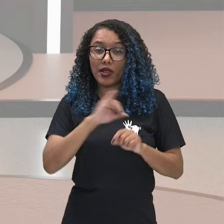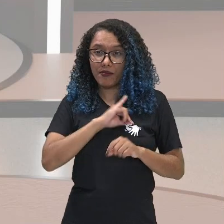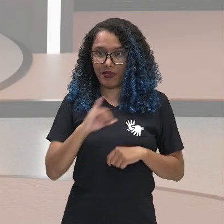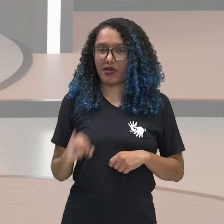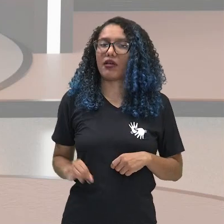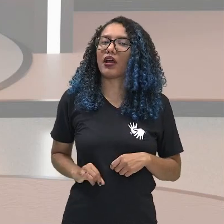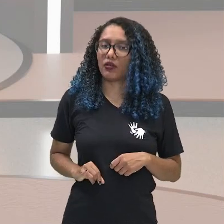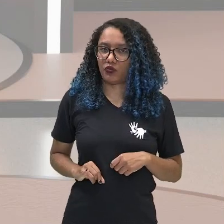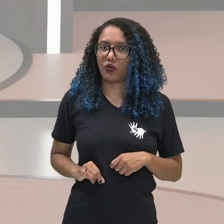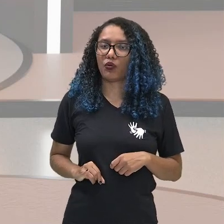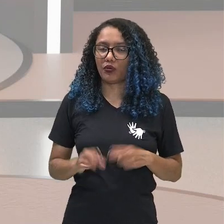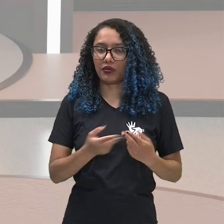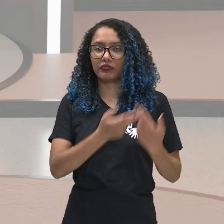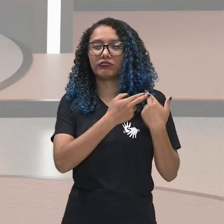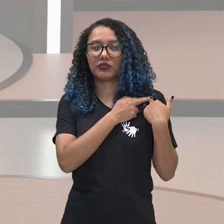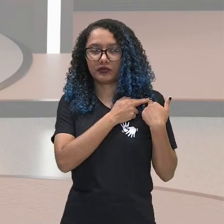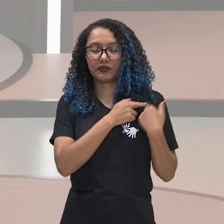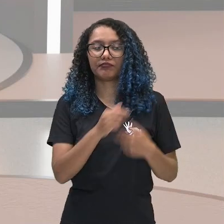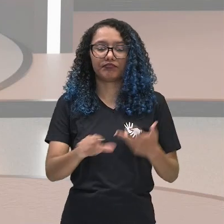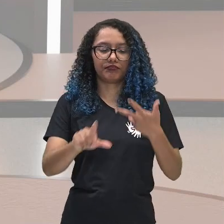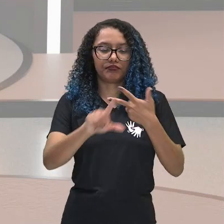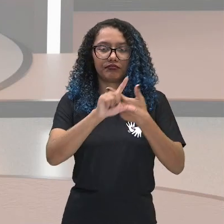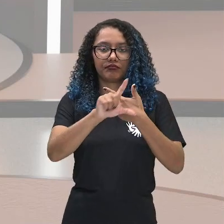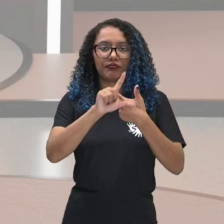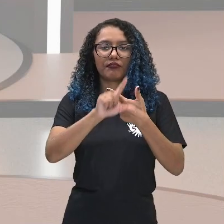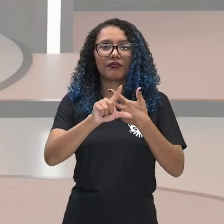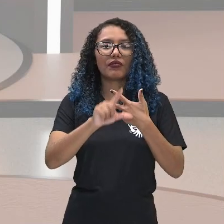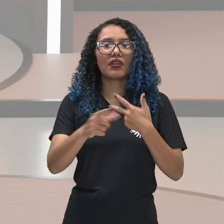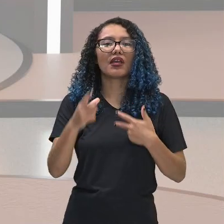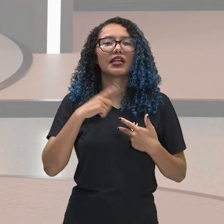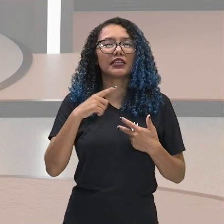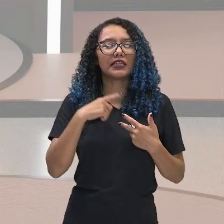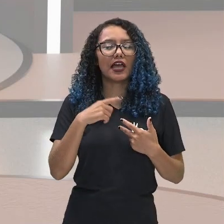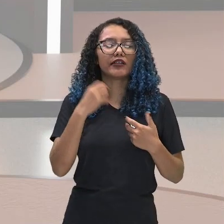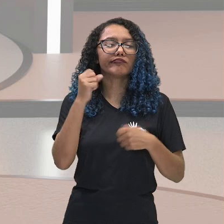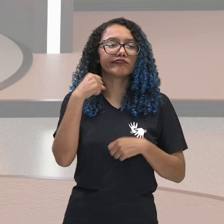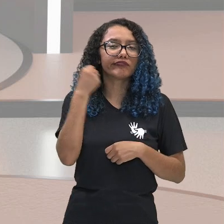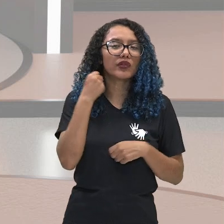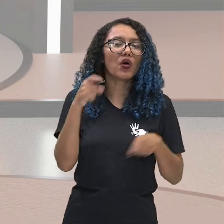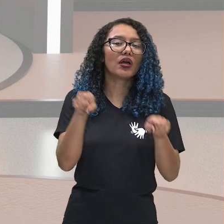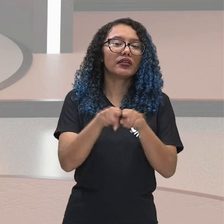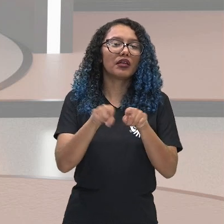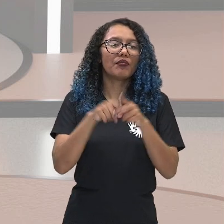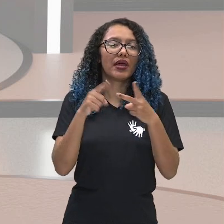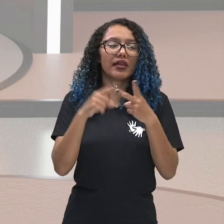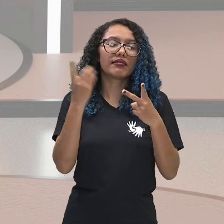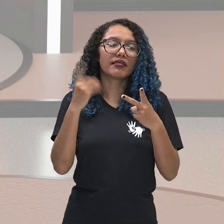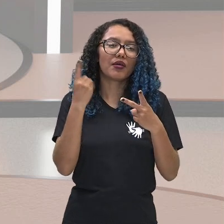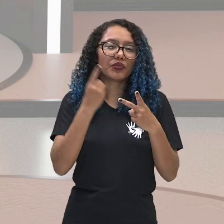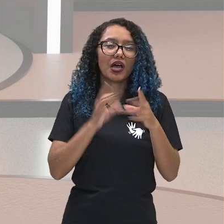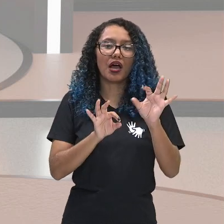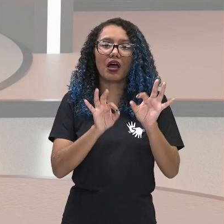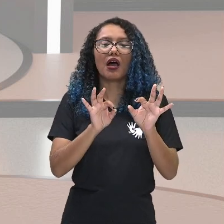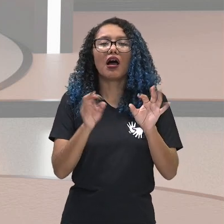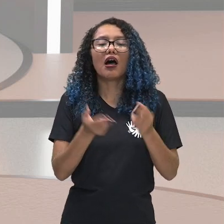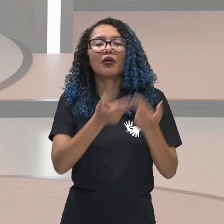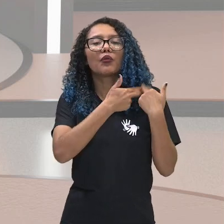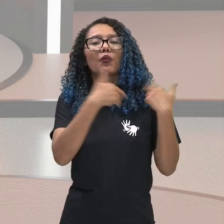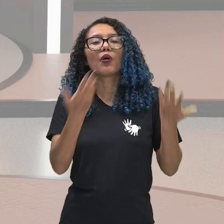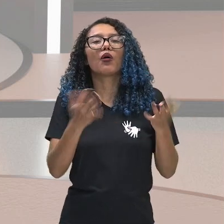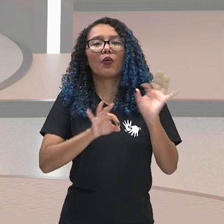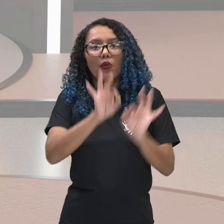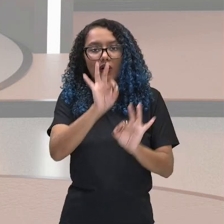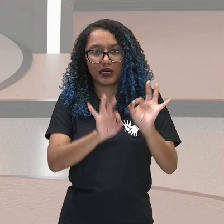legislativo, composto, então, por senadores e deputados, encarregados, então, de elaborar as leis do império.